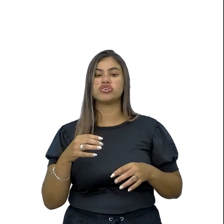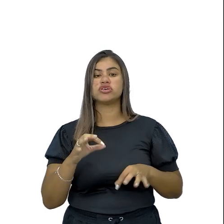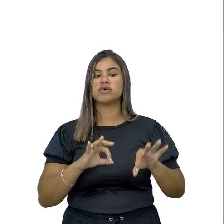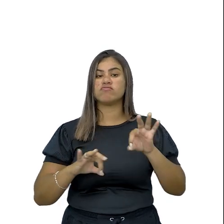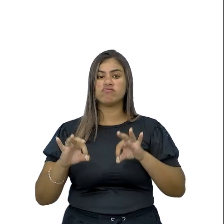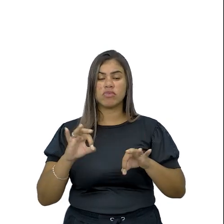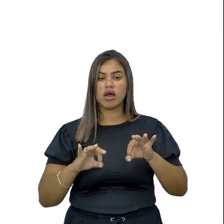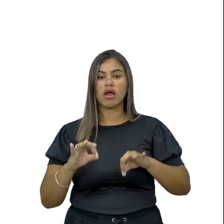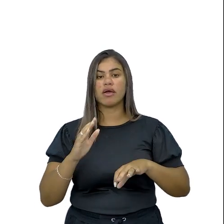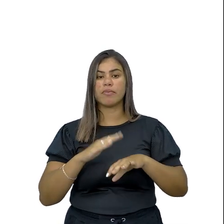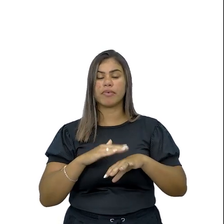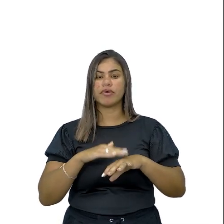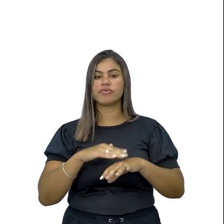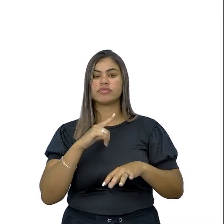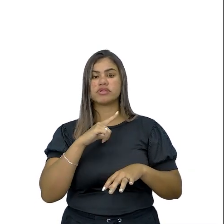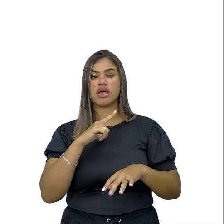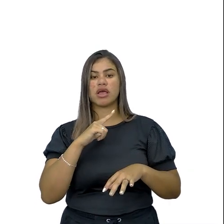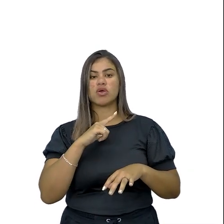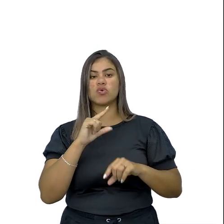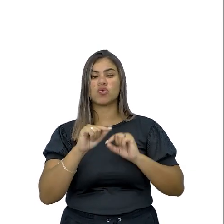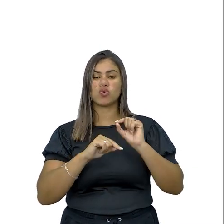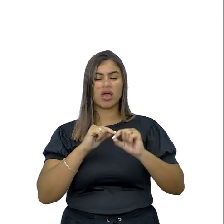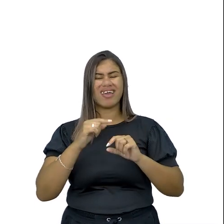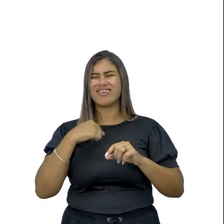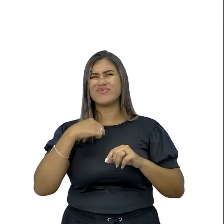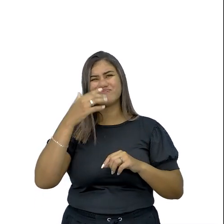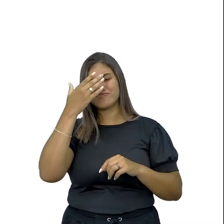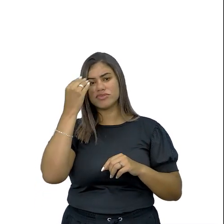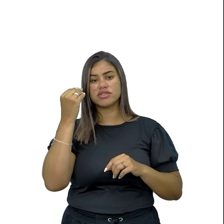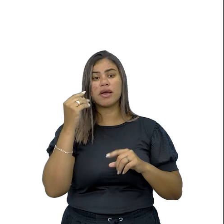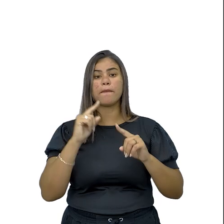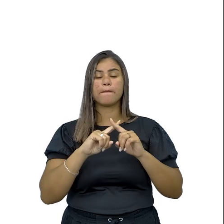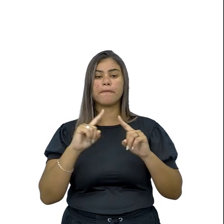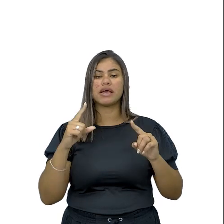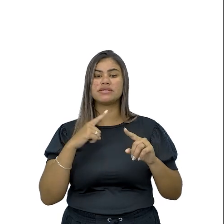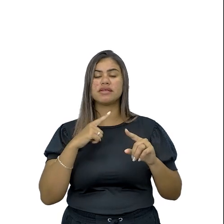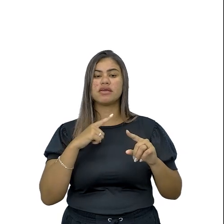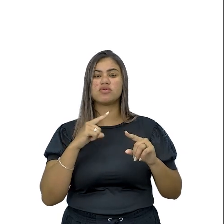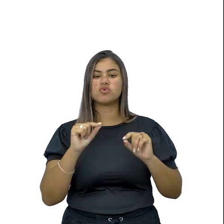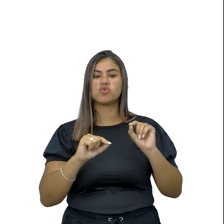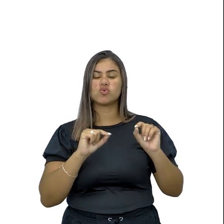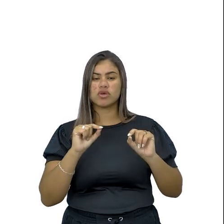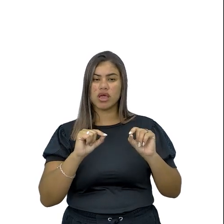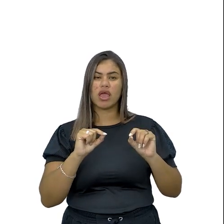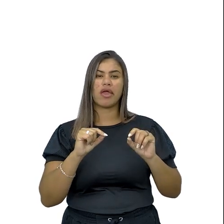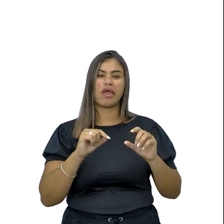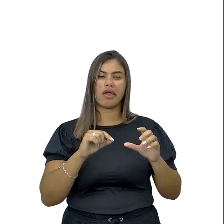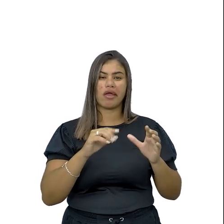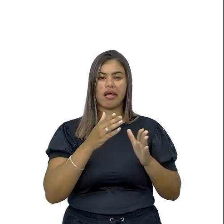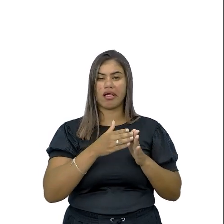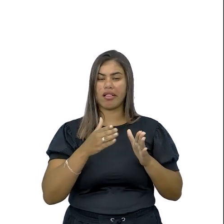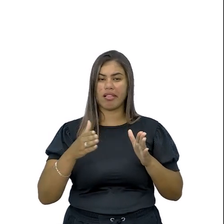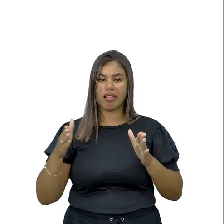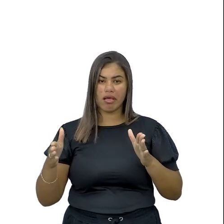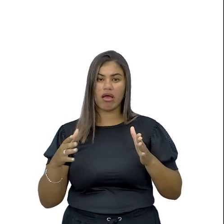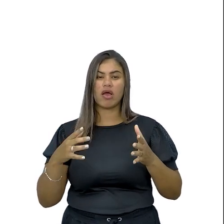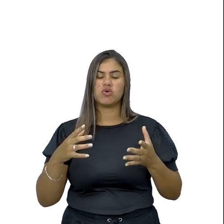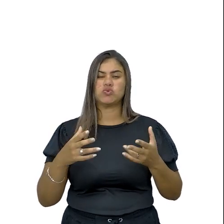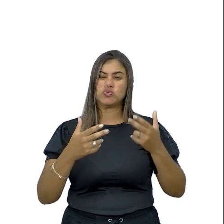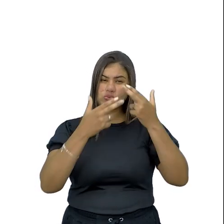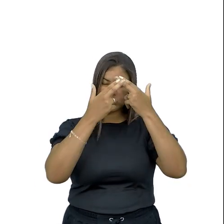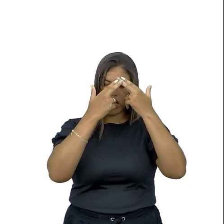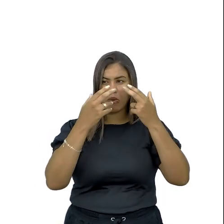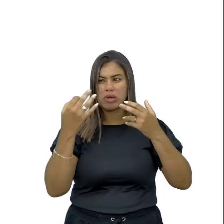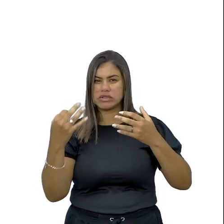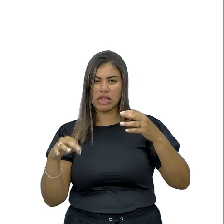diz em algum trecho, que agora não me recordo mais, mas sem aquela coisa da categorização, né, do estigma, isso está